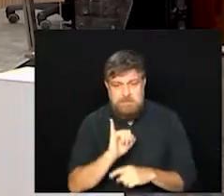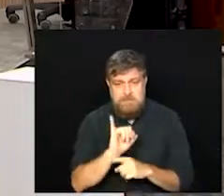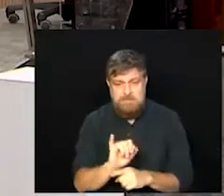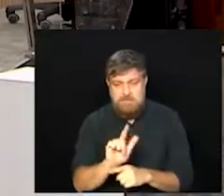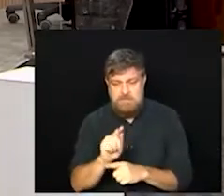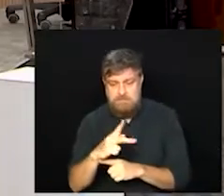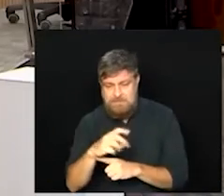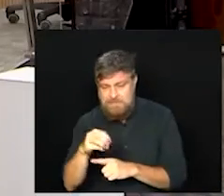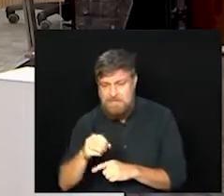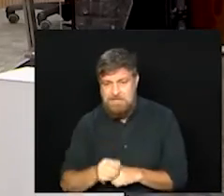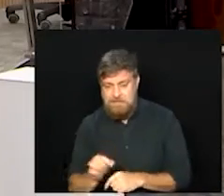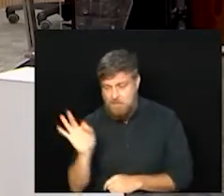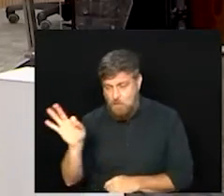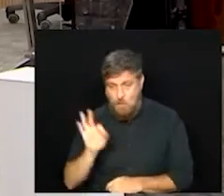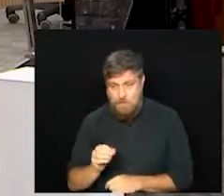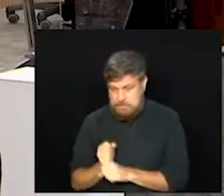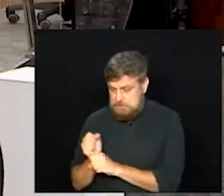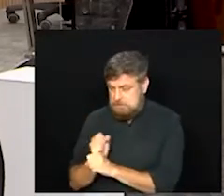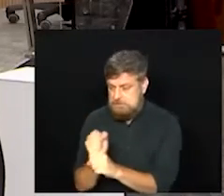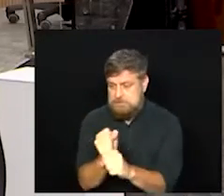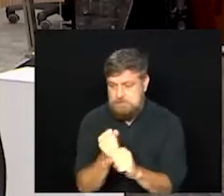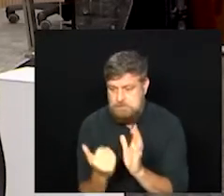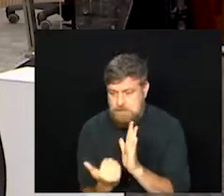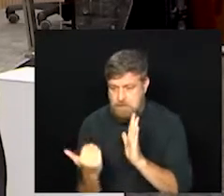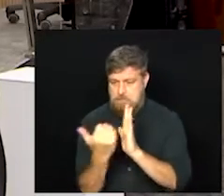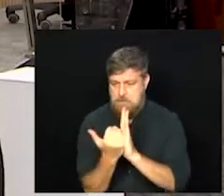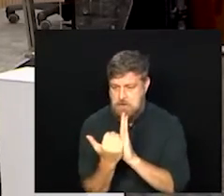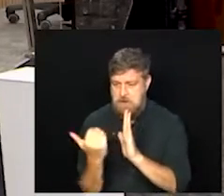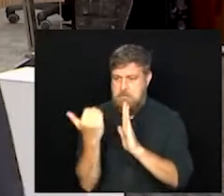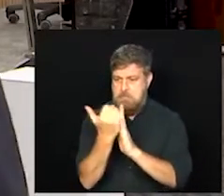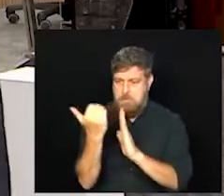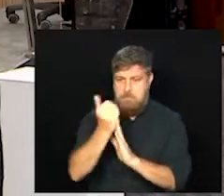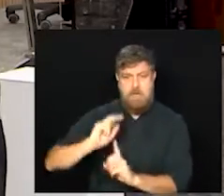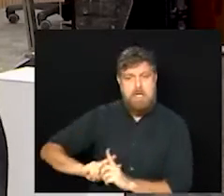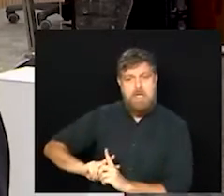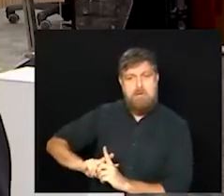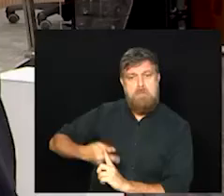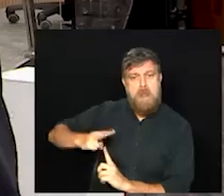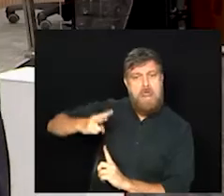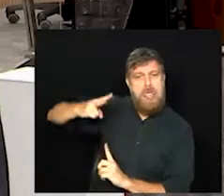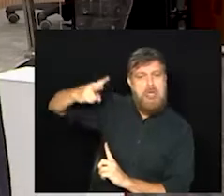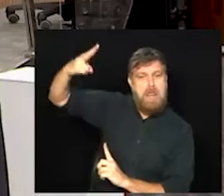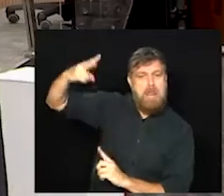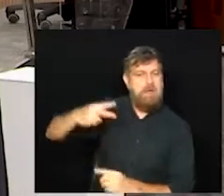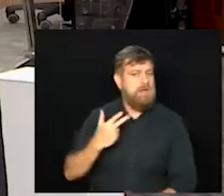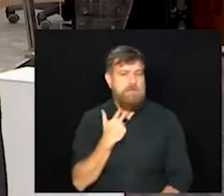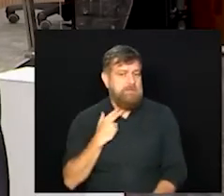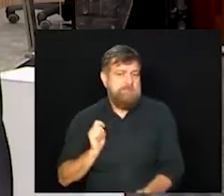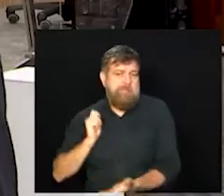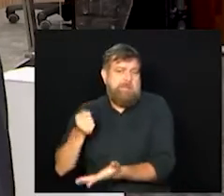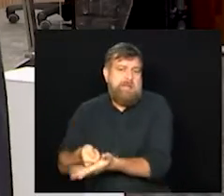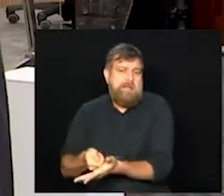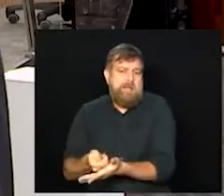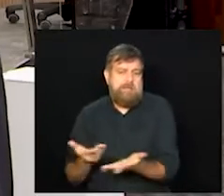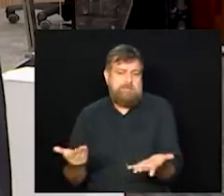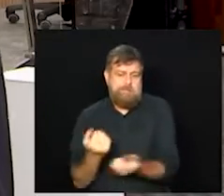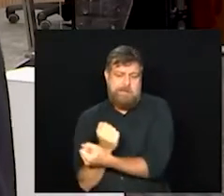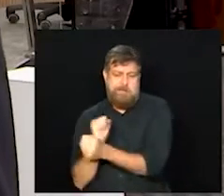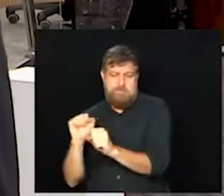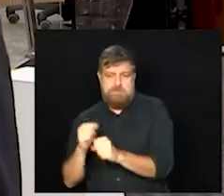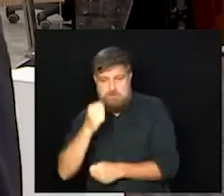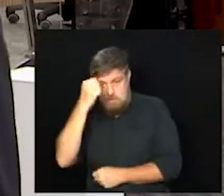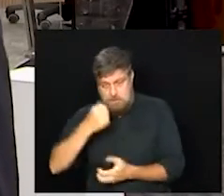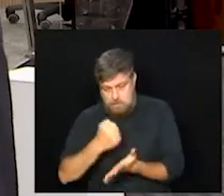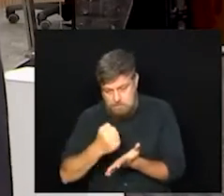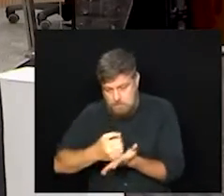longo dos próximos 20 anos e continuar nesse mesmo contexto de aumento, isso tem um aumento exponencial que vai ficar inviável o pagamento. Por isso eu protocolei